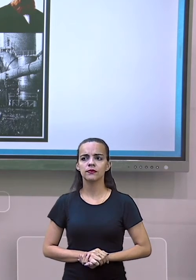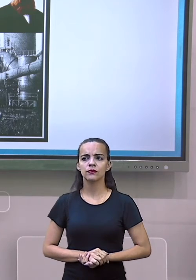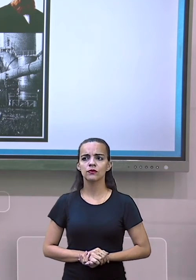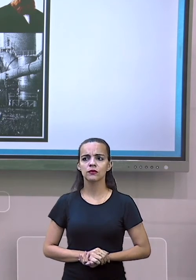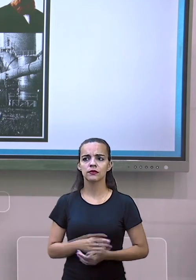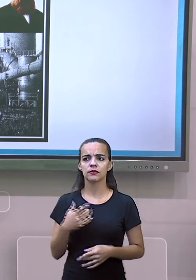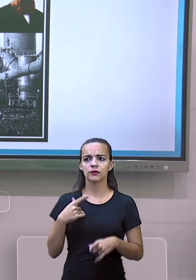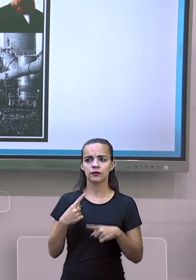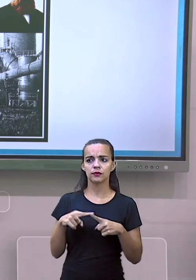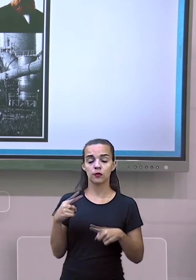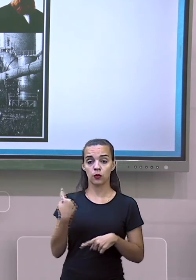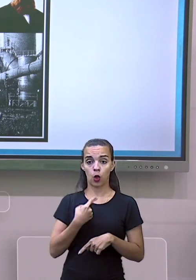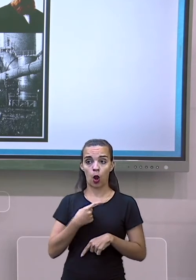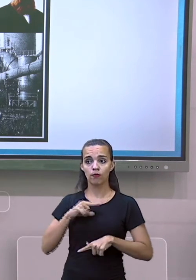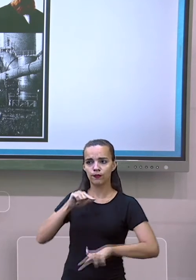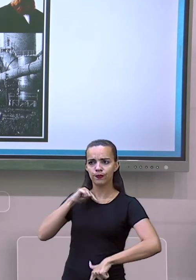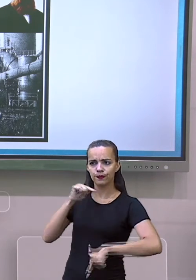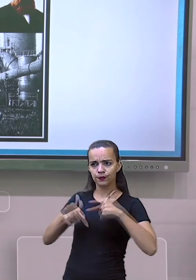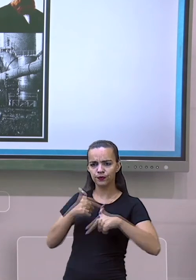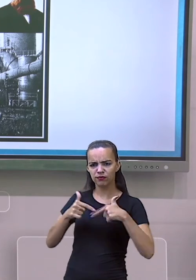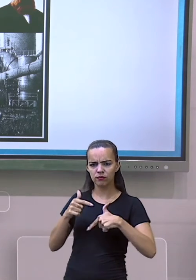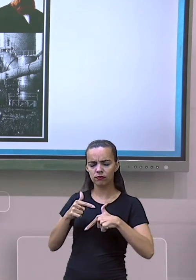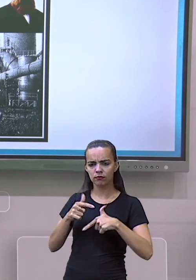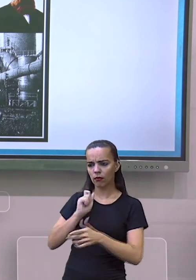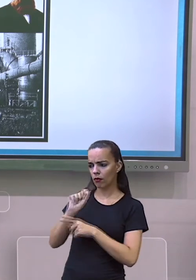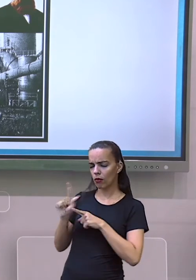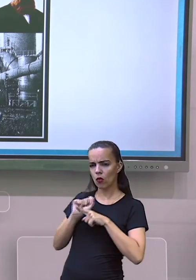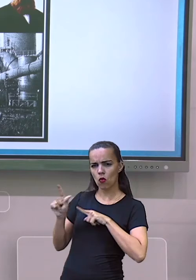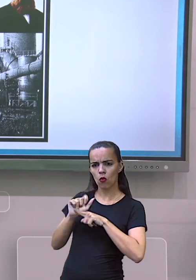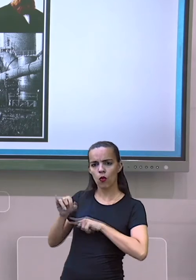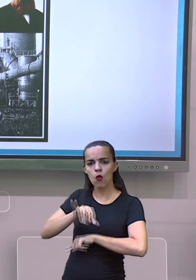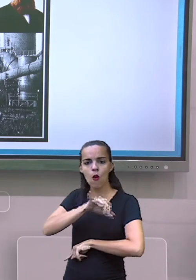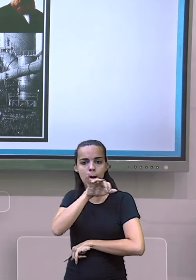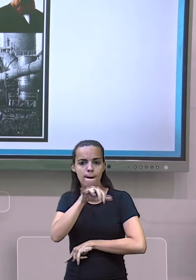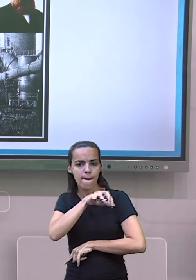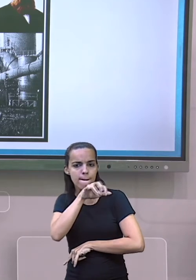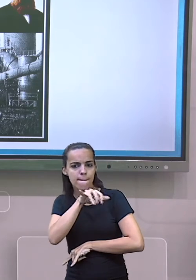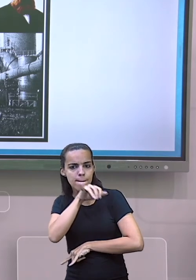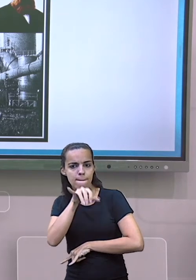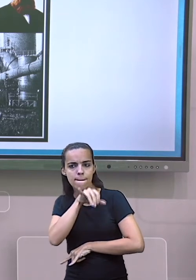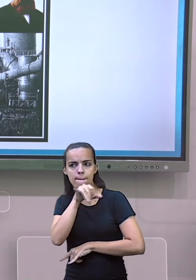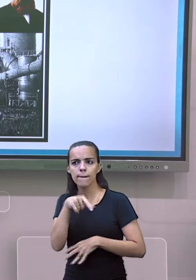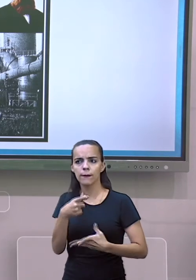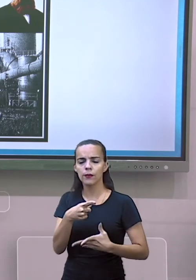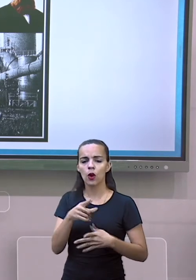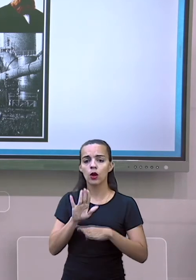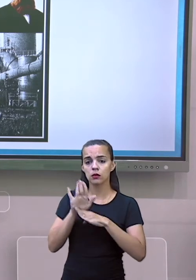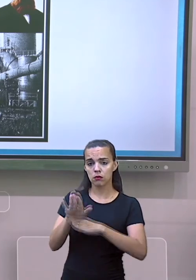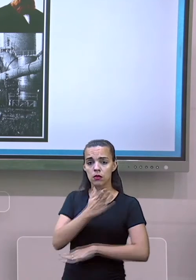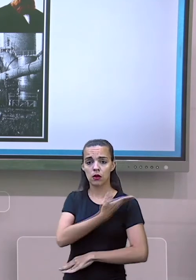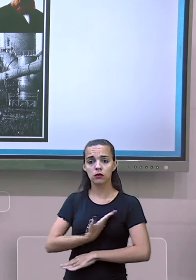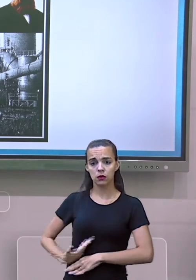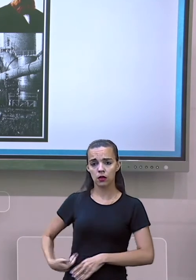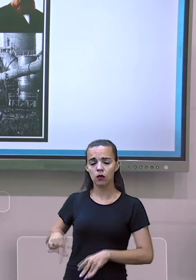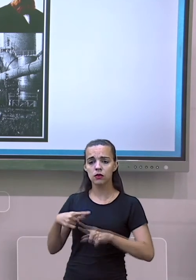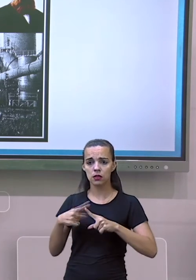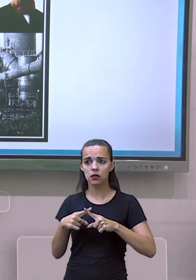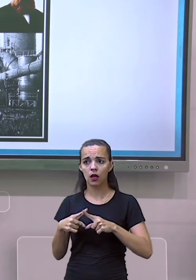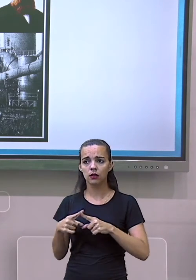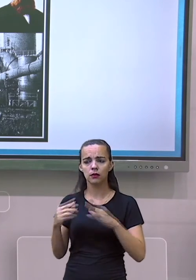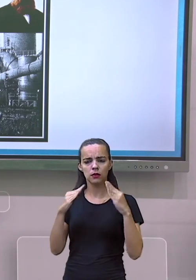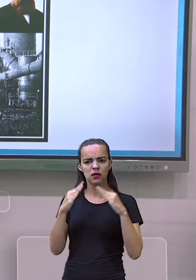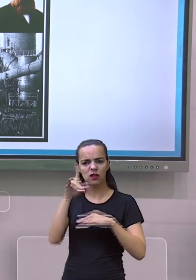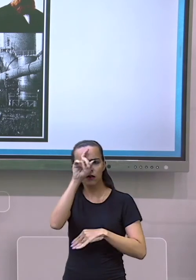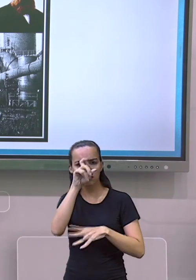Porque se nós trabalhamos, pagamos impostos, para ver o resultado disso.